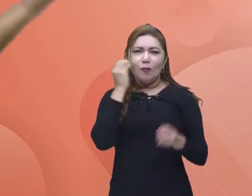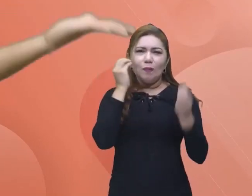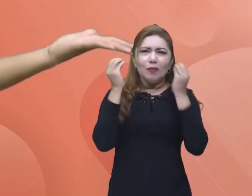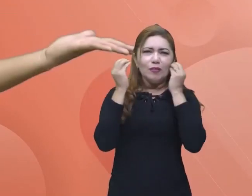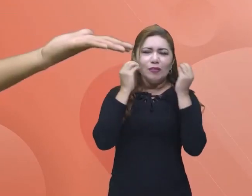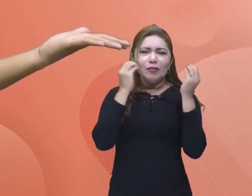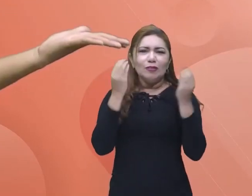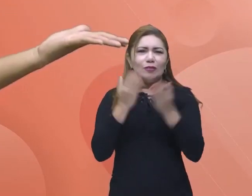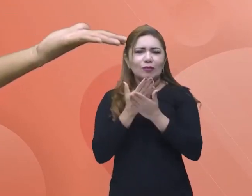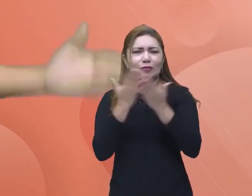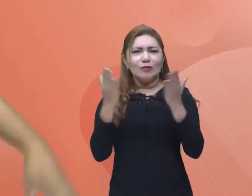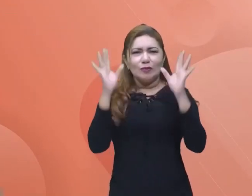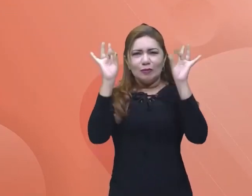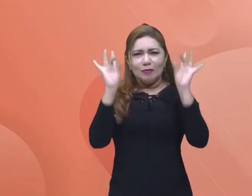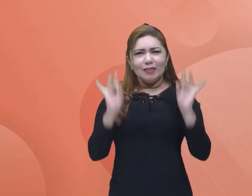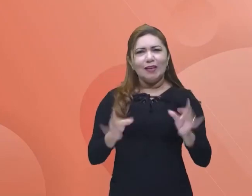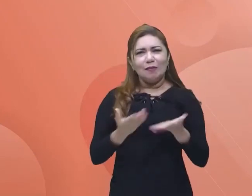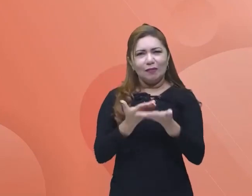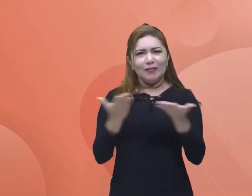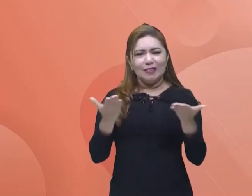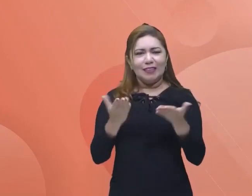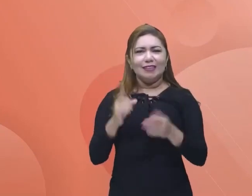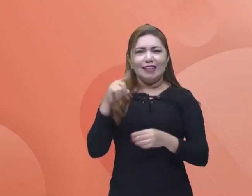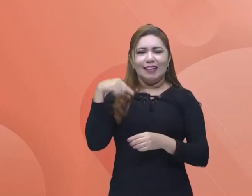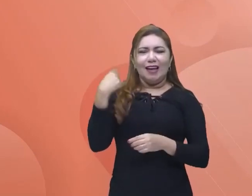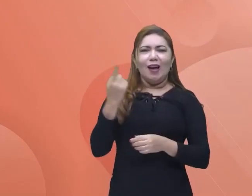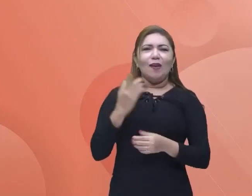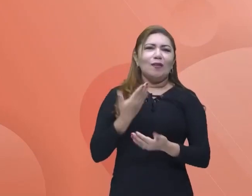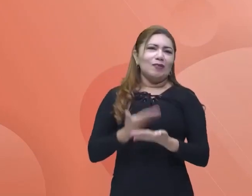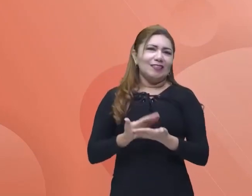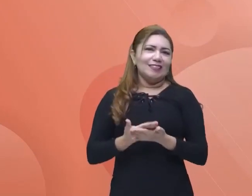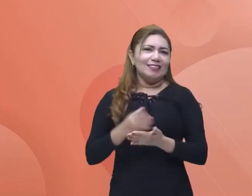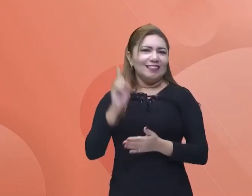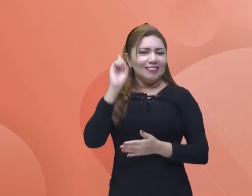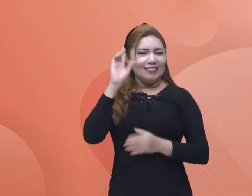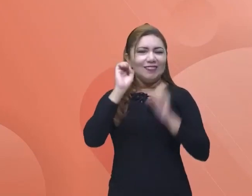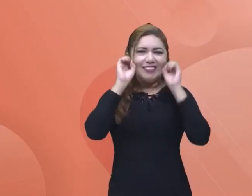todo especial para vocês e até a próxima aula, se Deus quiser. Tchau!